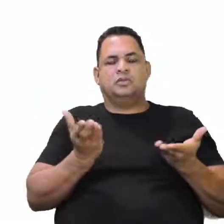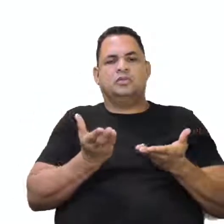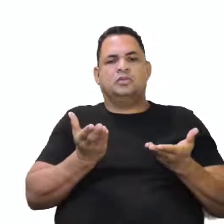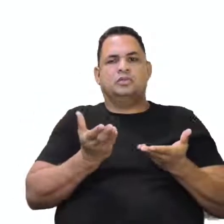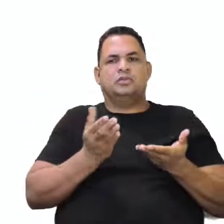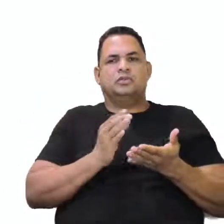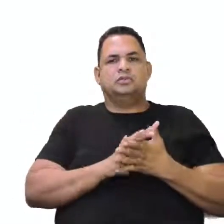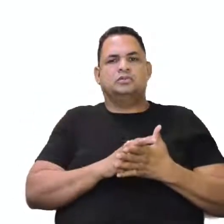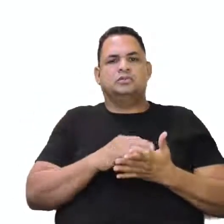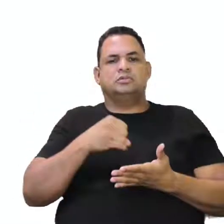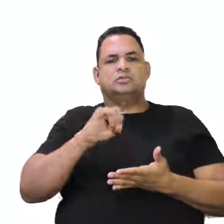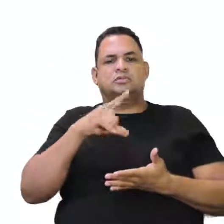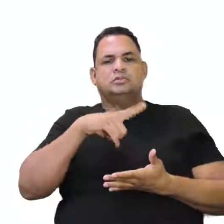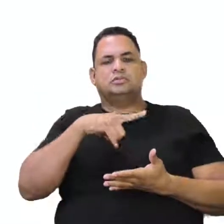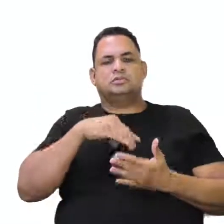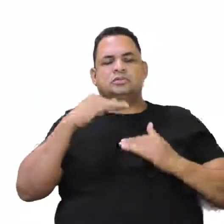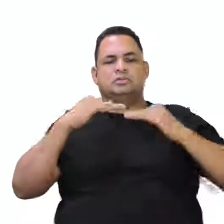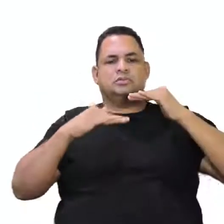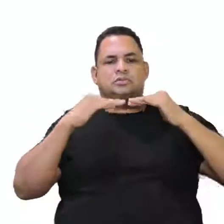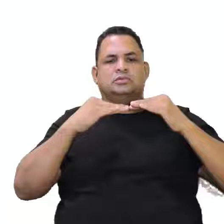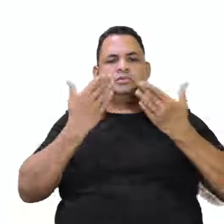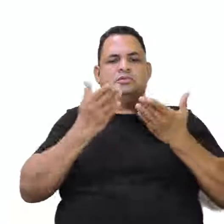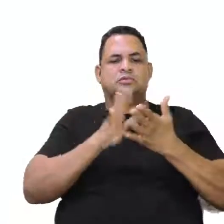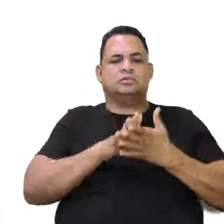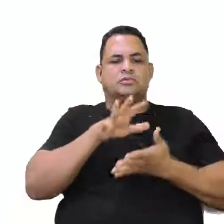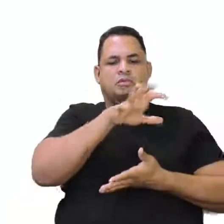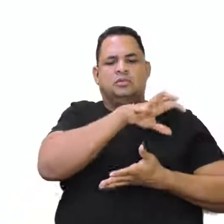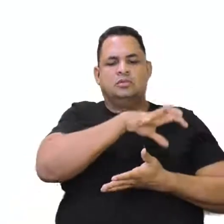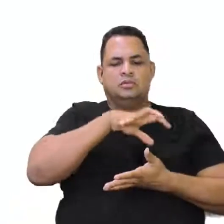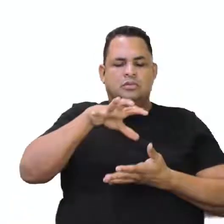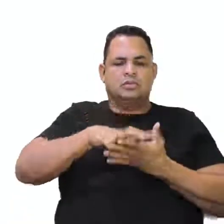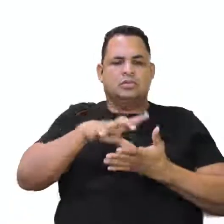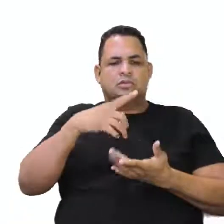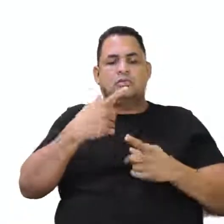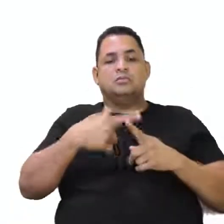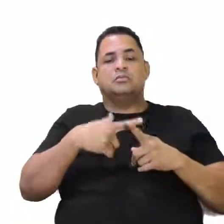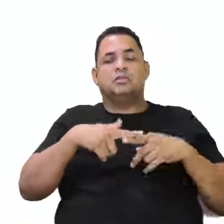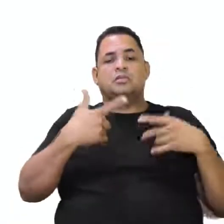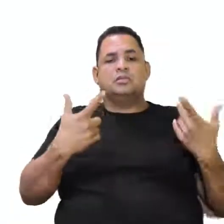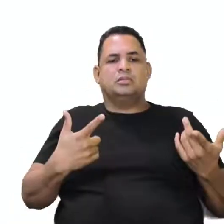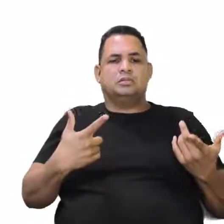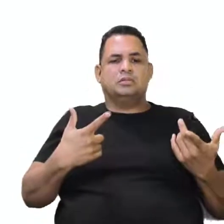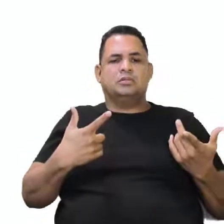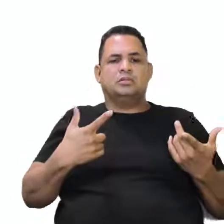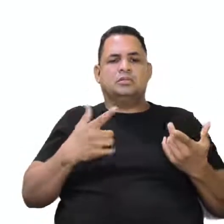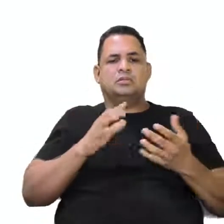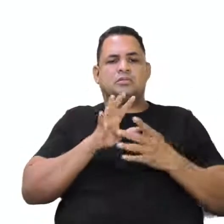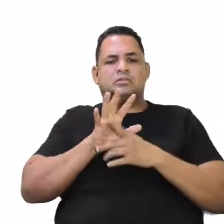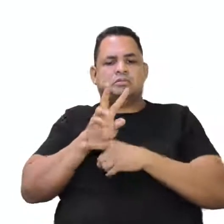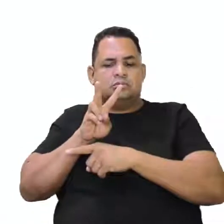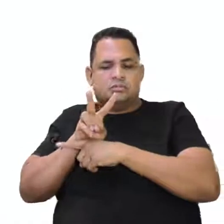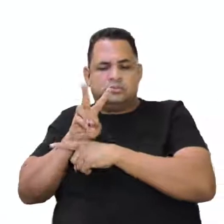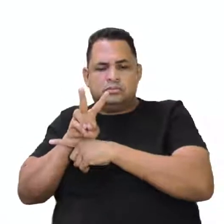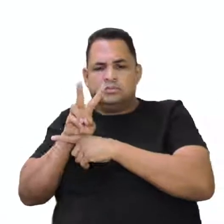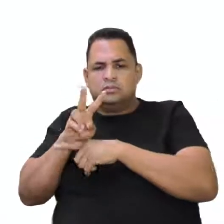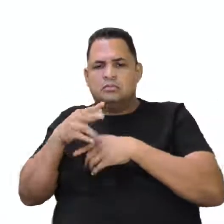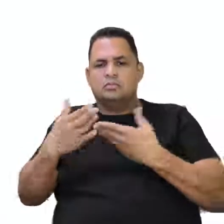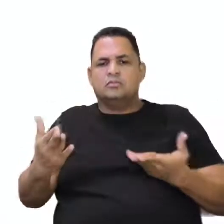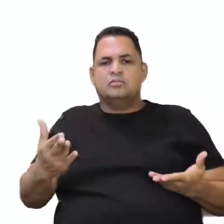Hoje, se hoje a gente tem esse equilíbrio em algumas dessas regiões, é justamente devido a a esse